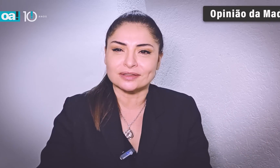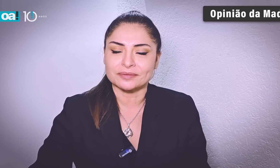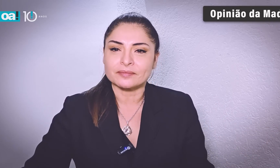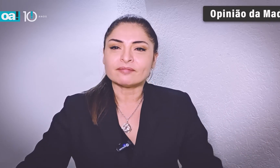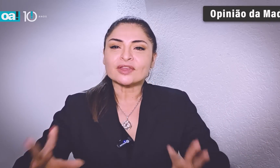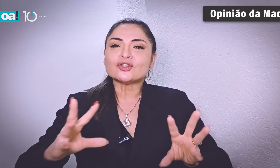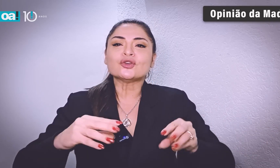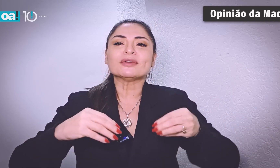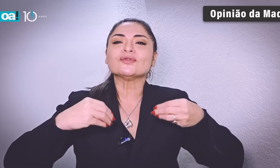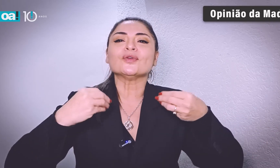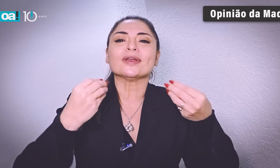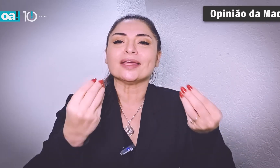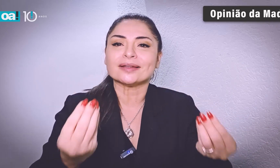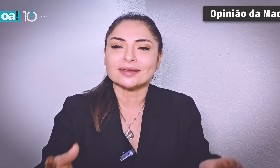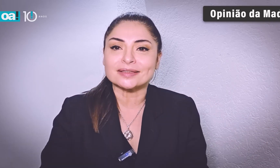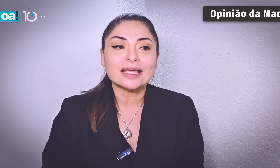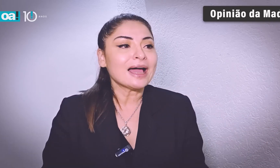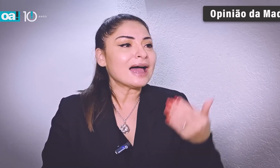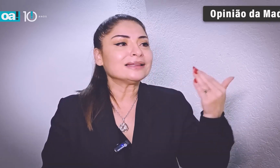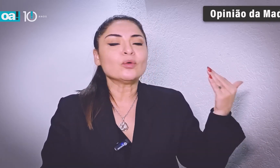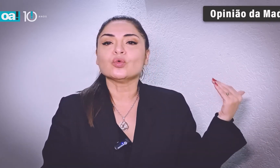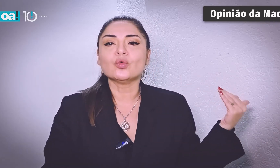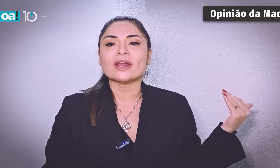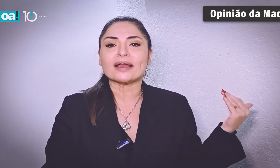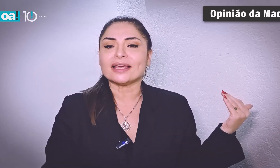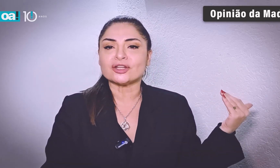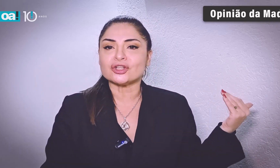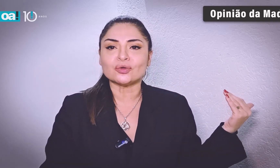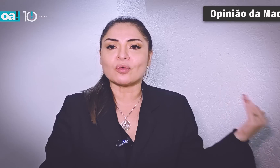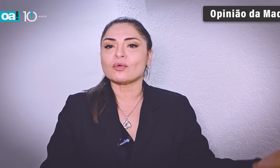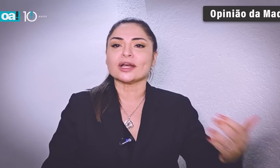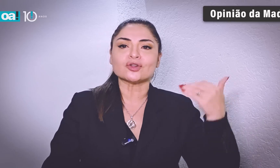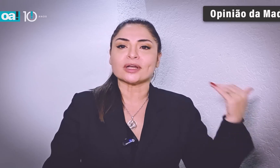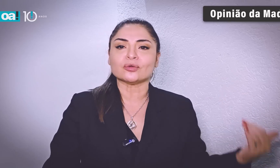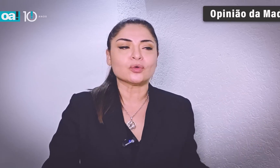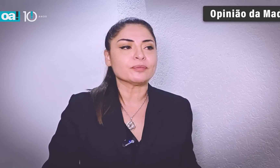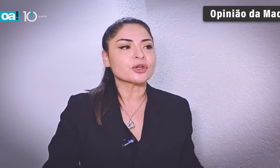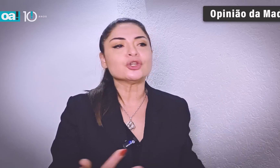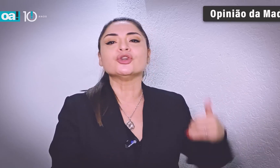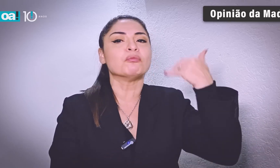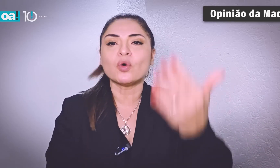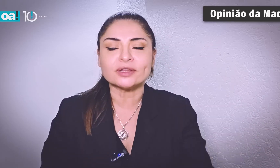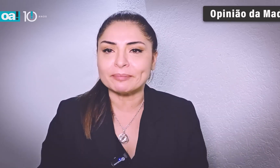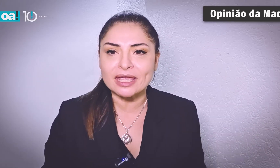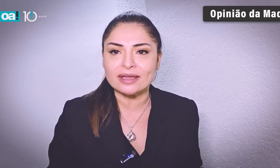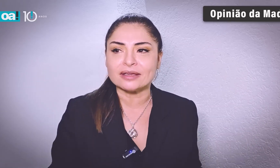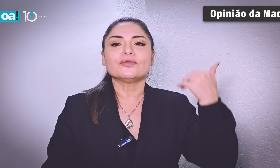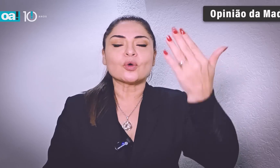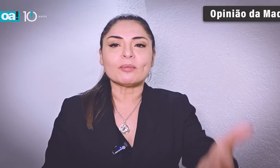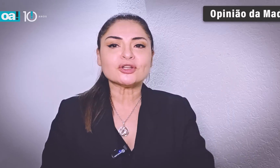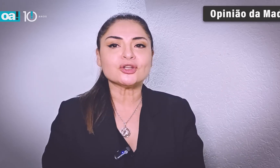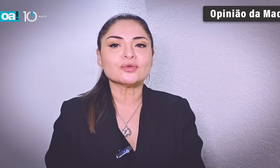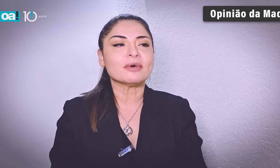beligerantes, Dilmas violentas. Até o Lula, que era tido como um grande orador, Dilmou